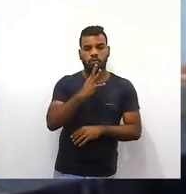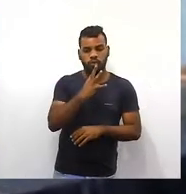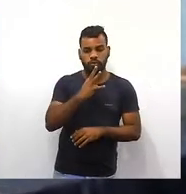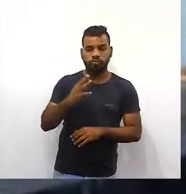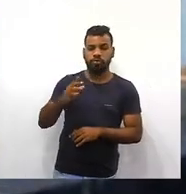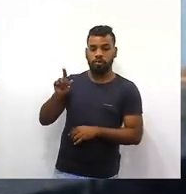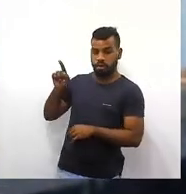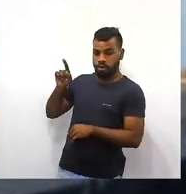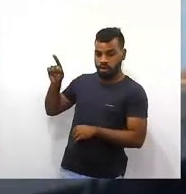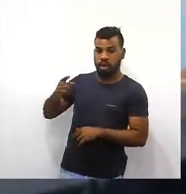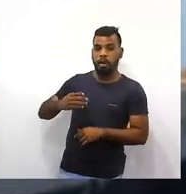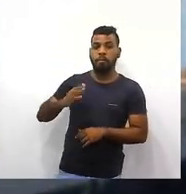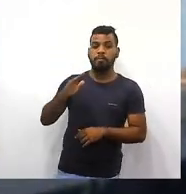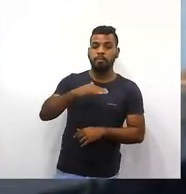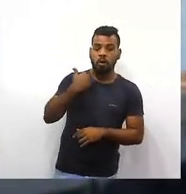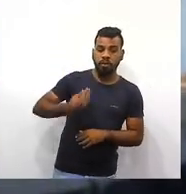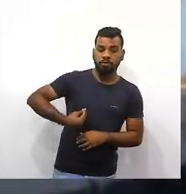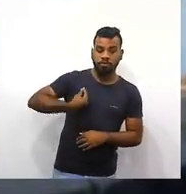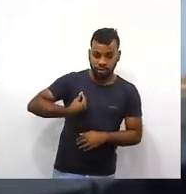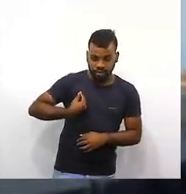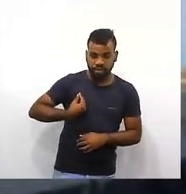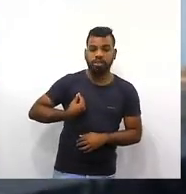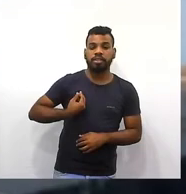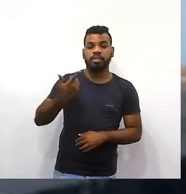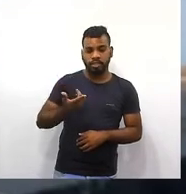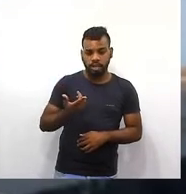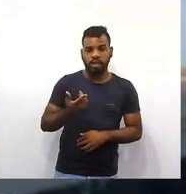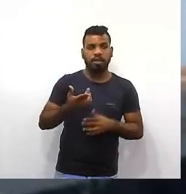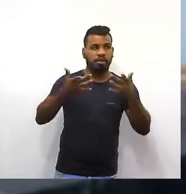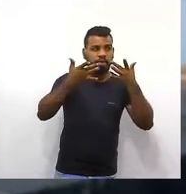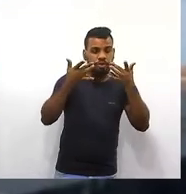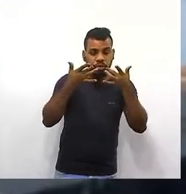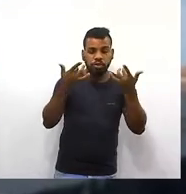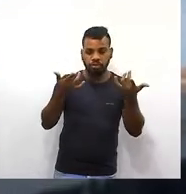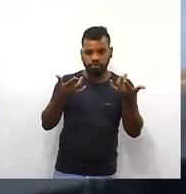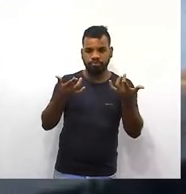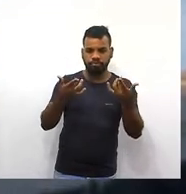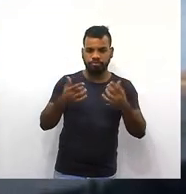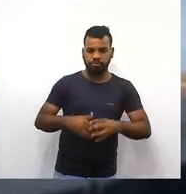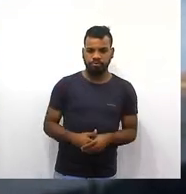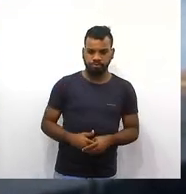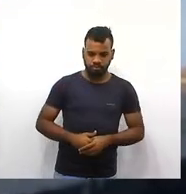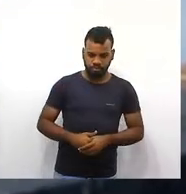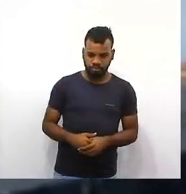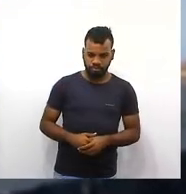e Vida Severina, na verdade, é uma peça de teatro. Segura aqui, meu querido. Deixa eu ver aqui.